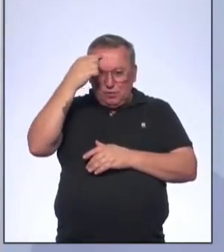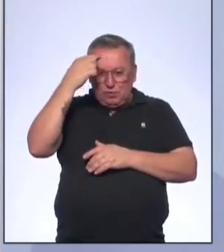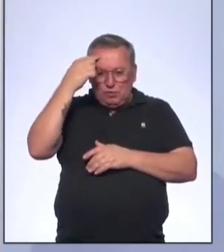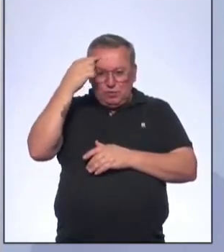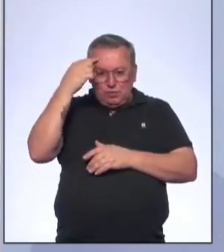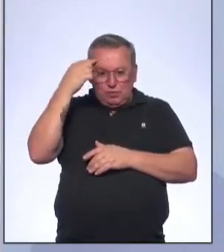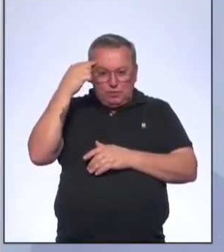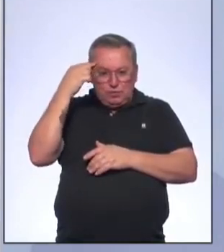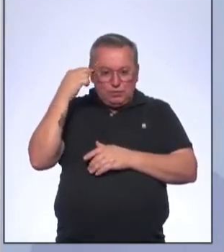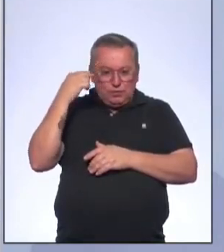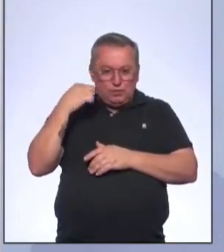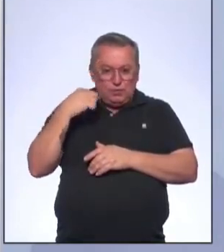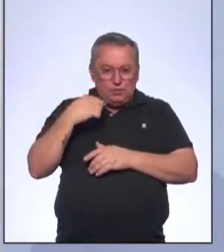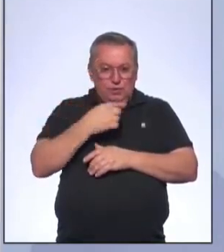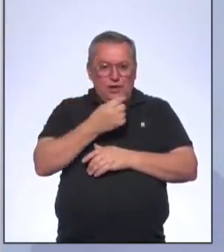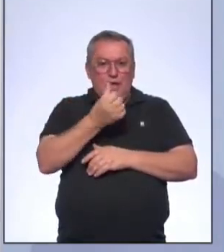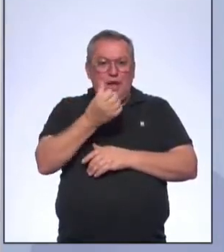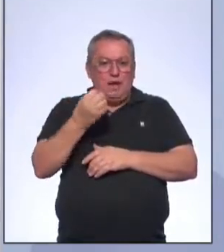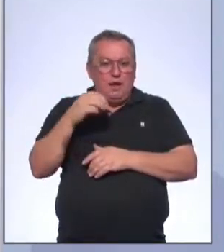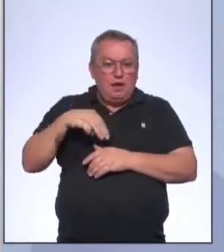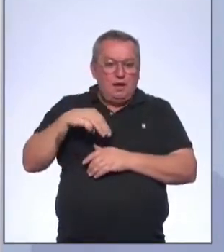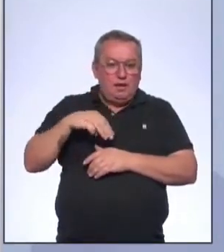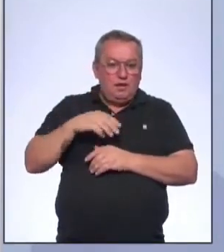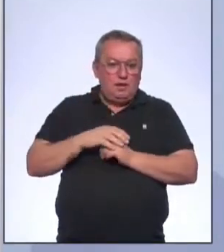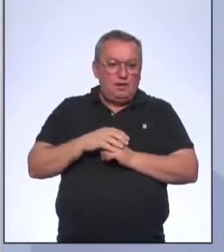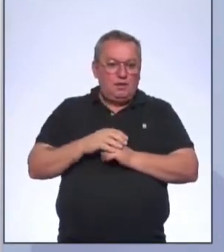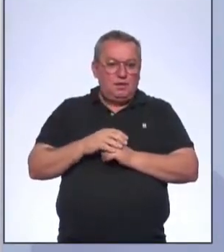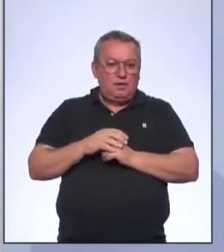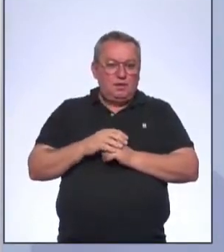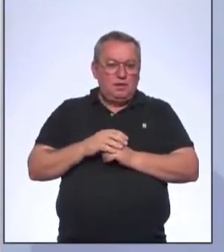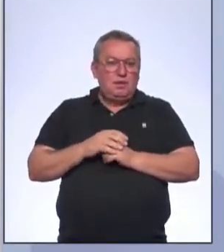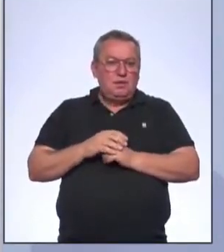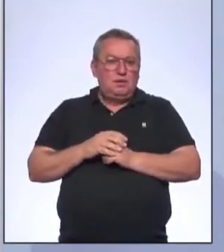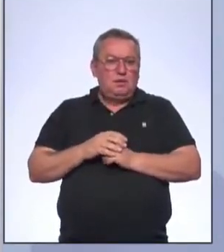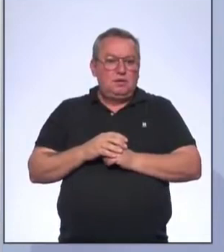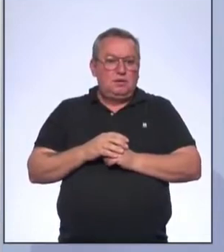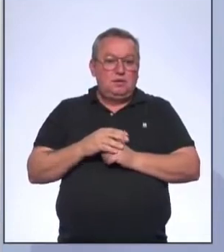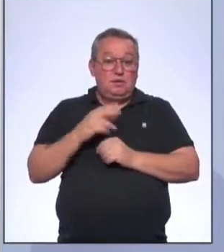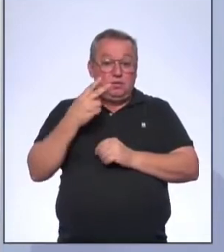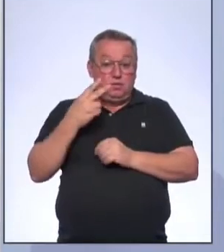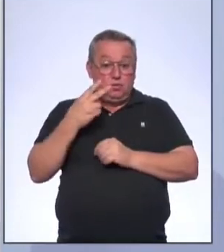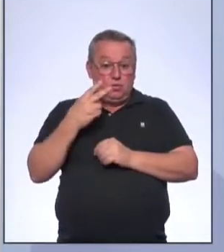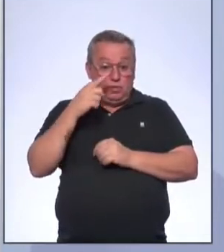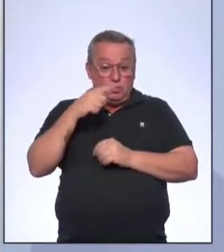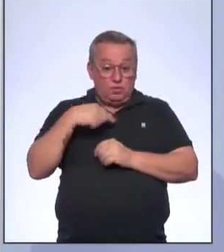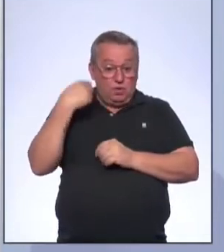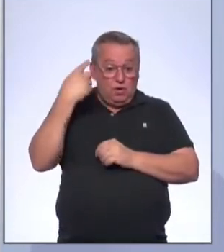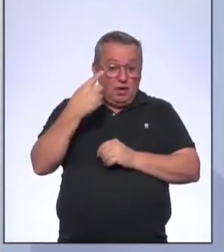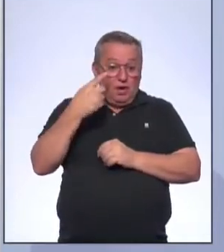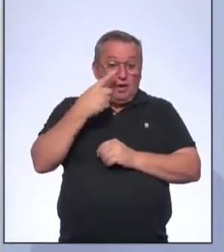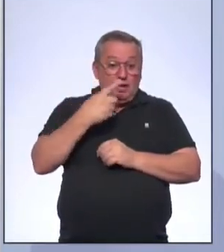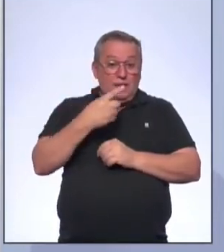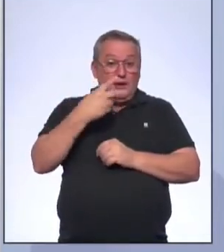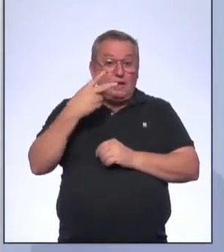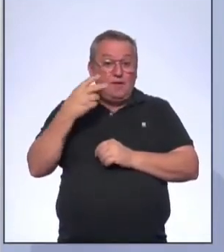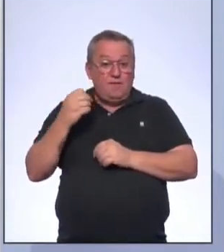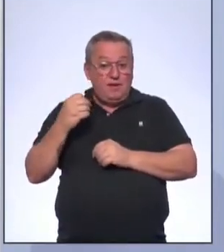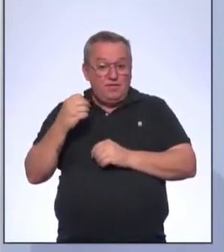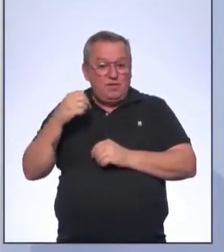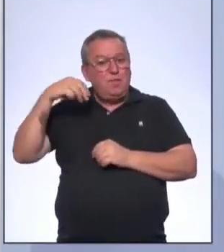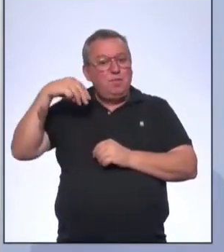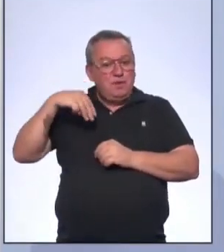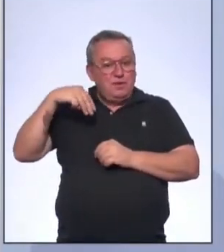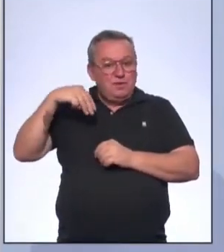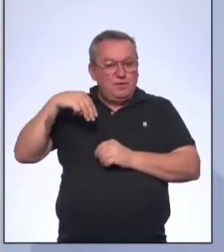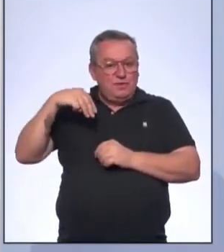60 minutos, ok? Bom, se 1 hora são 60 minutos, 2 horas serão... É o